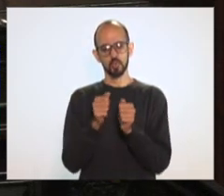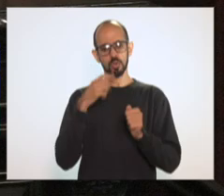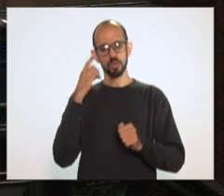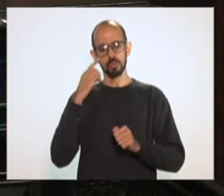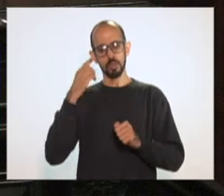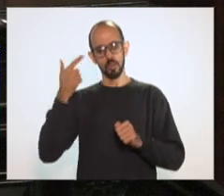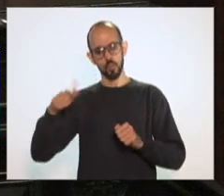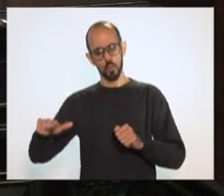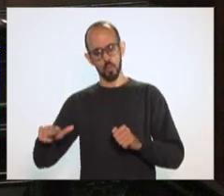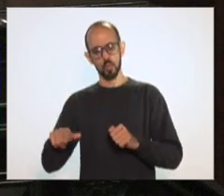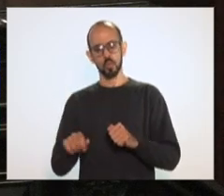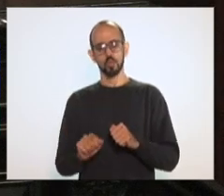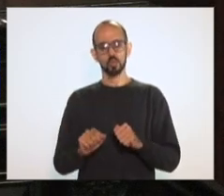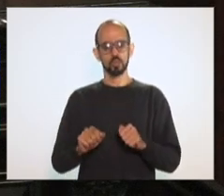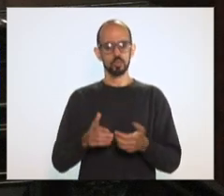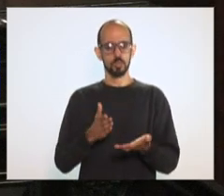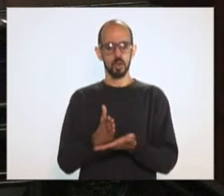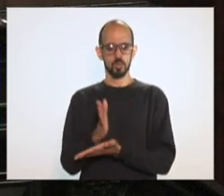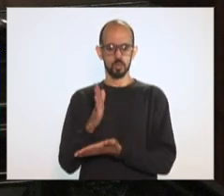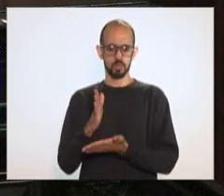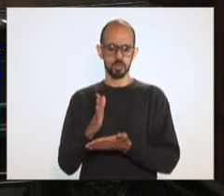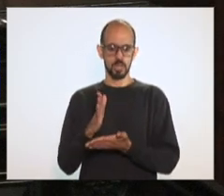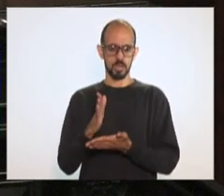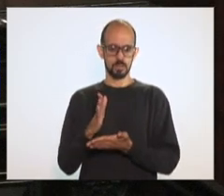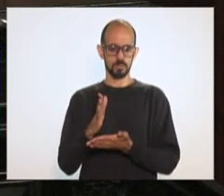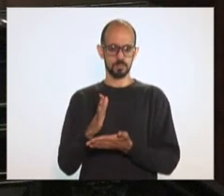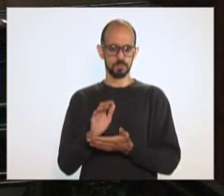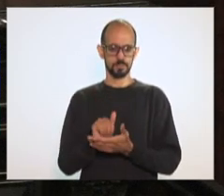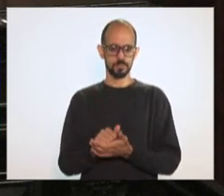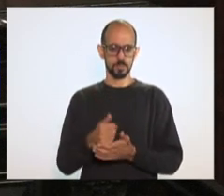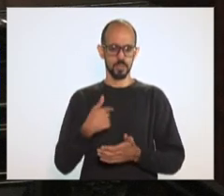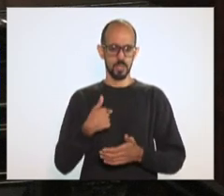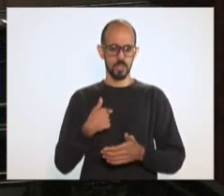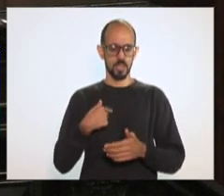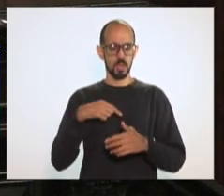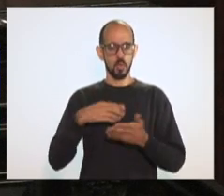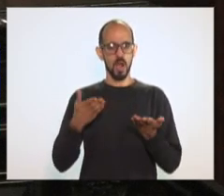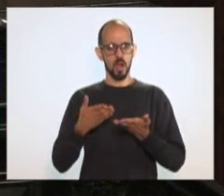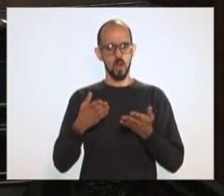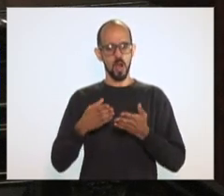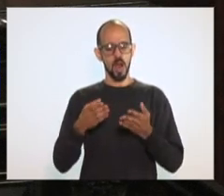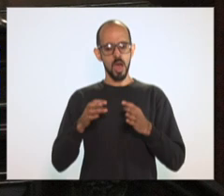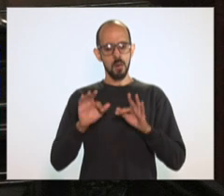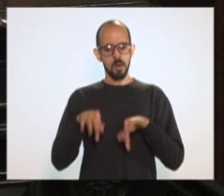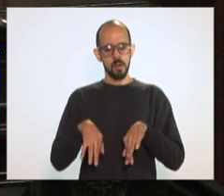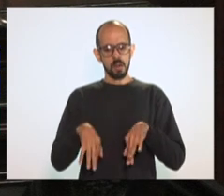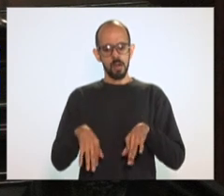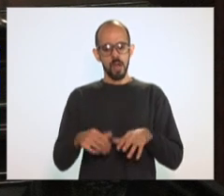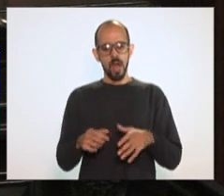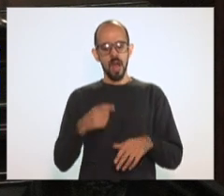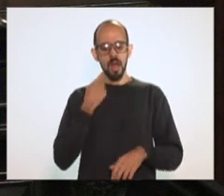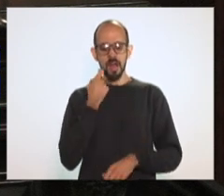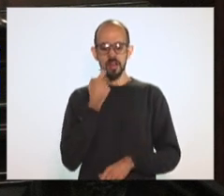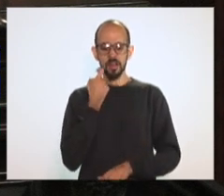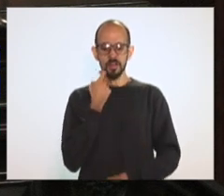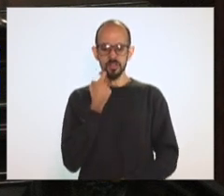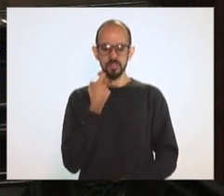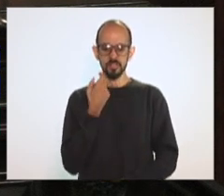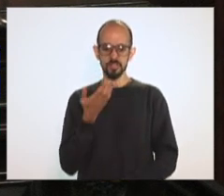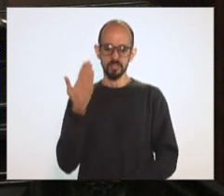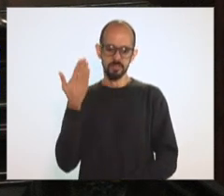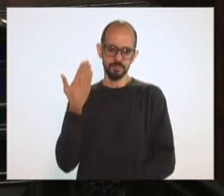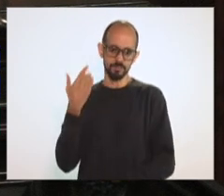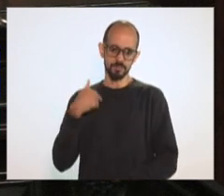algo que o poder executivo já vinha fazendo. Eu dou um testemunho para finalizar, seu presidente, na sexta-feira passada eu